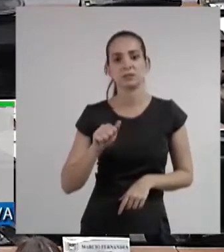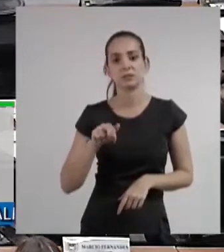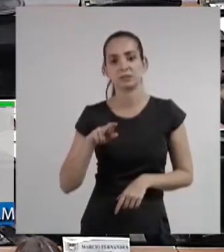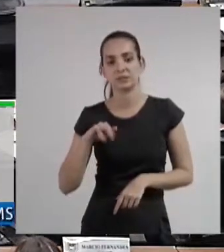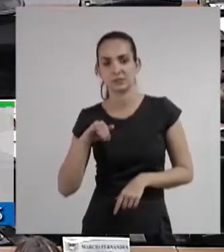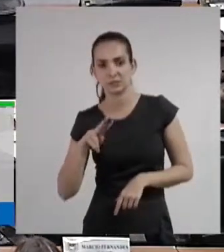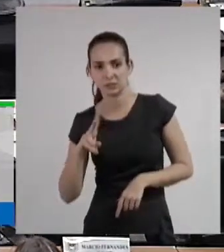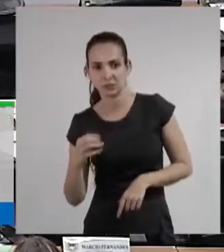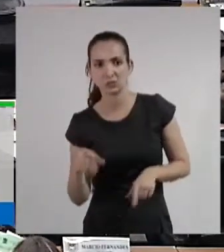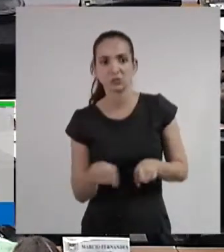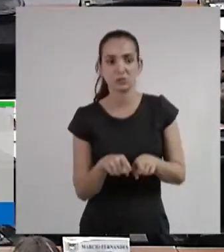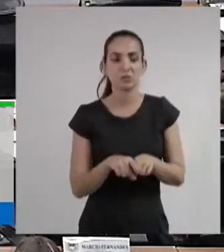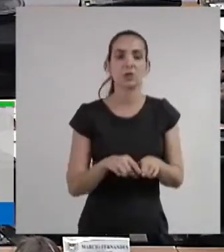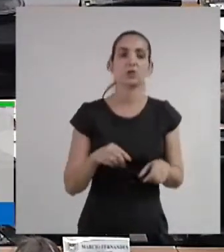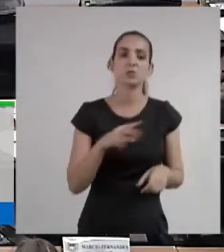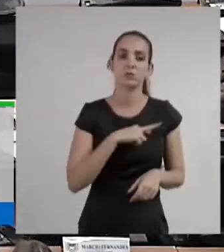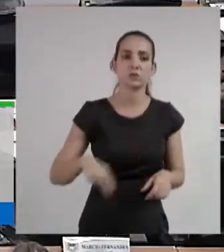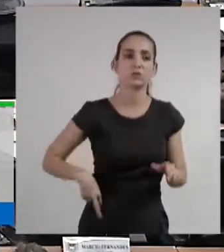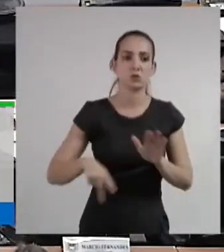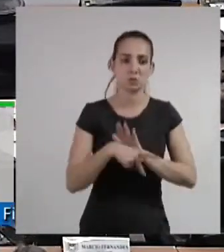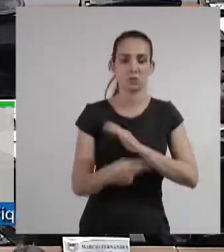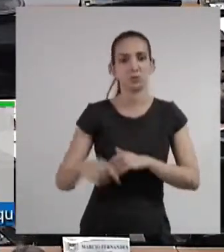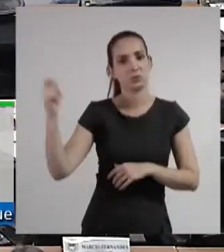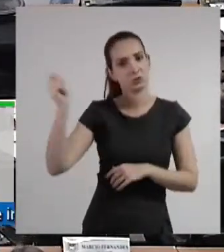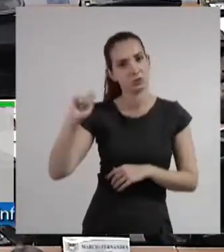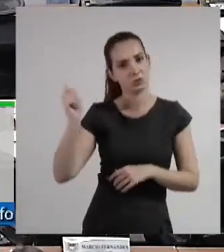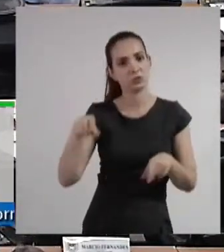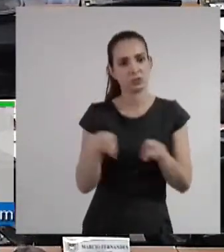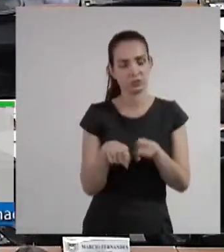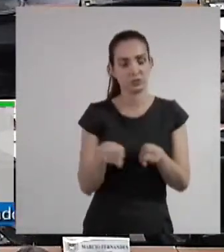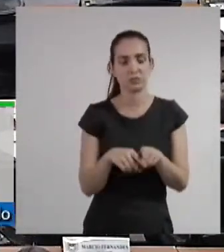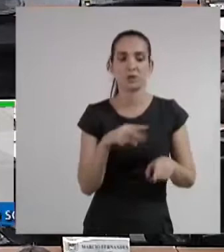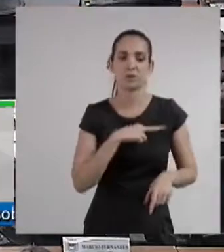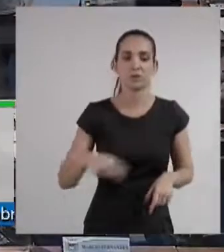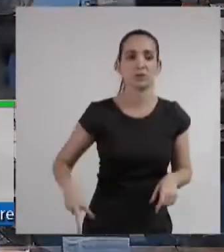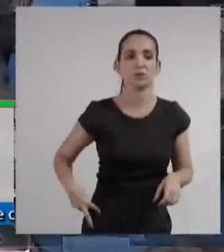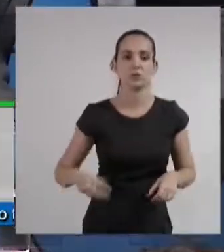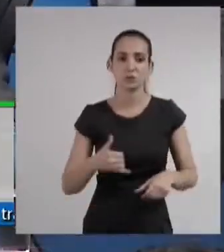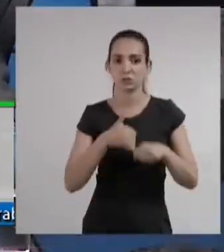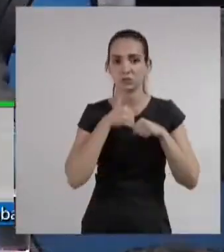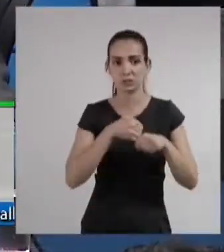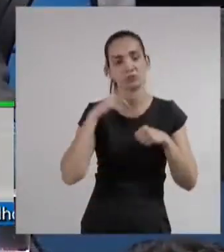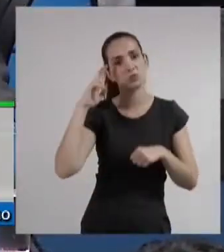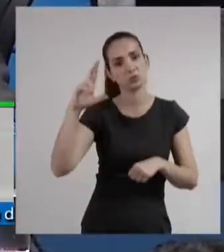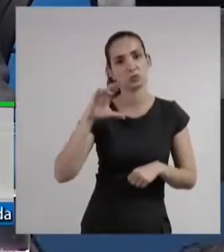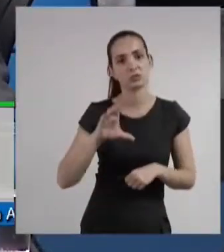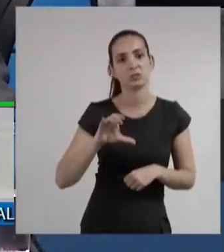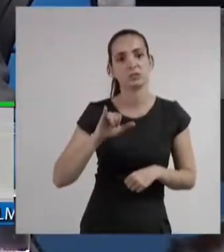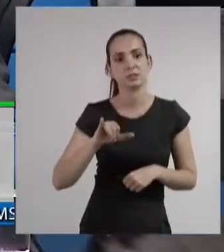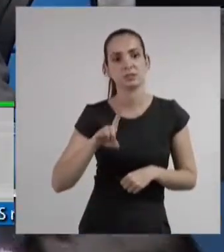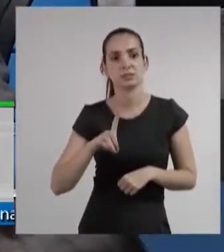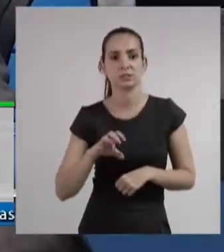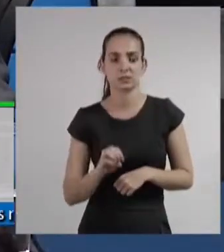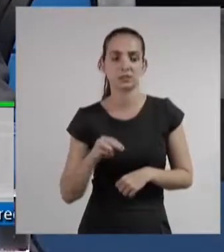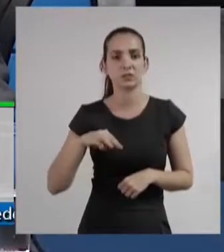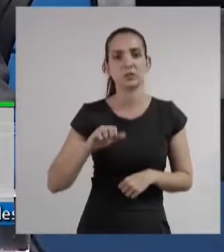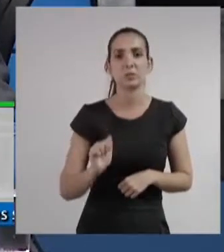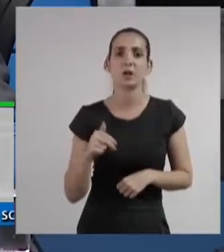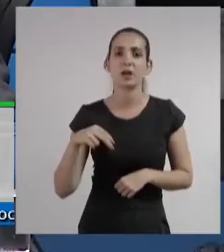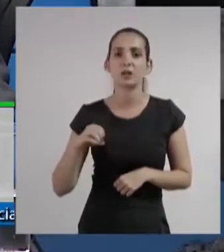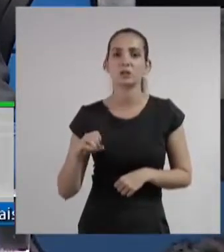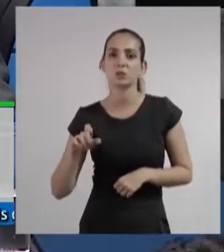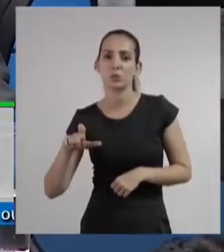Adão Correia Gonçalves. Seja bem-vindo. De Carapó, vereadores Cido Santos, Manuel Batista de